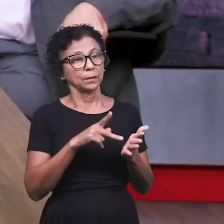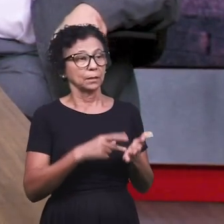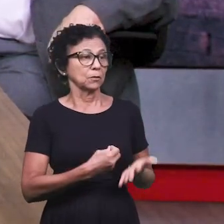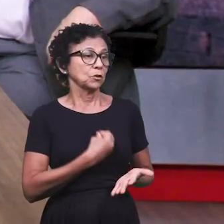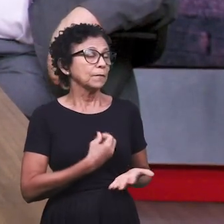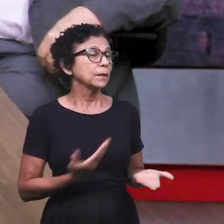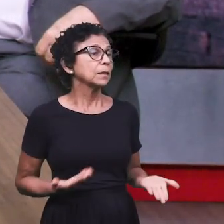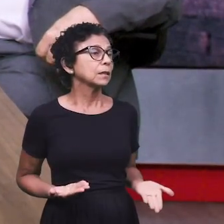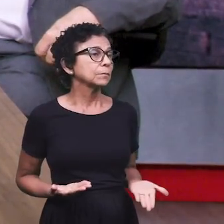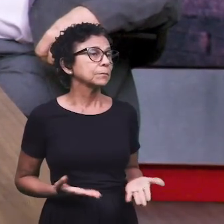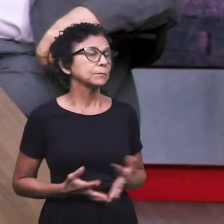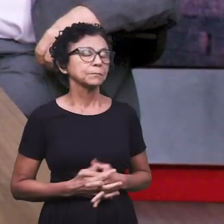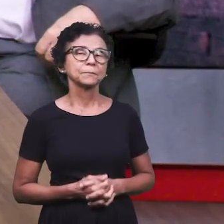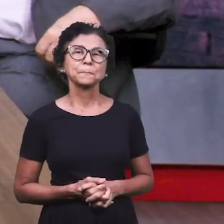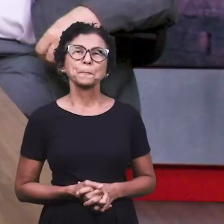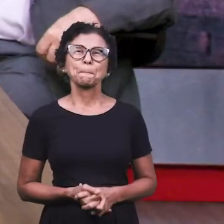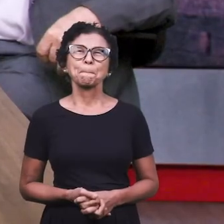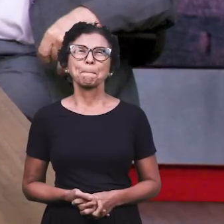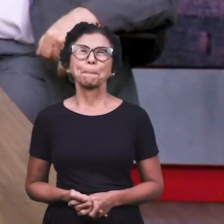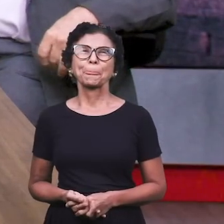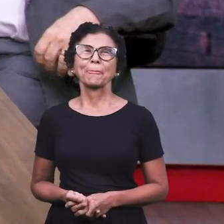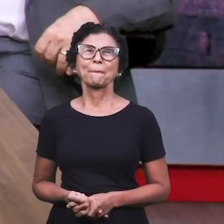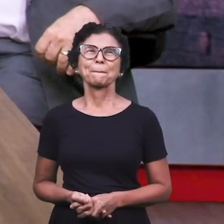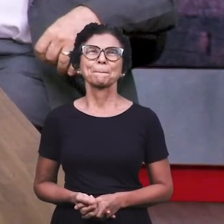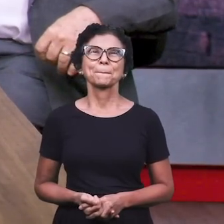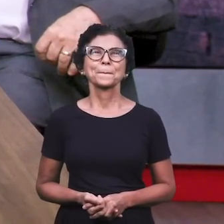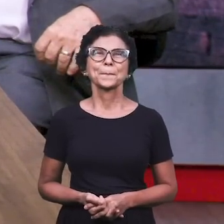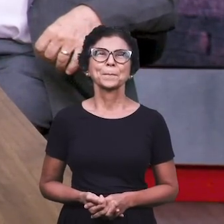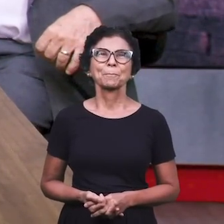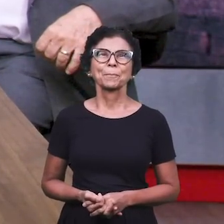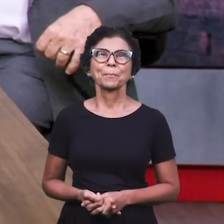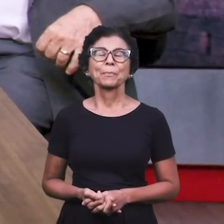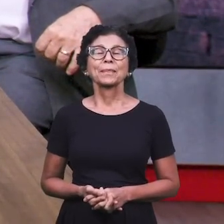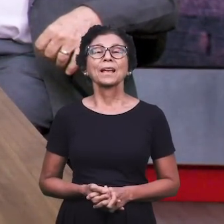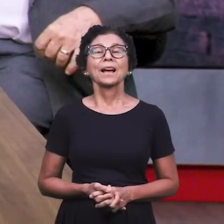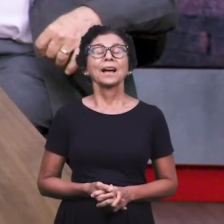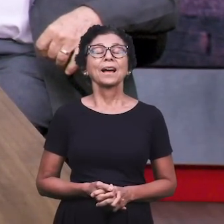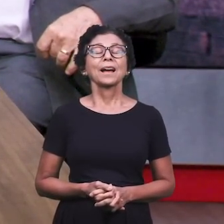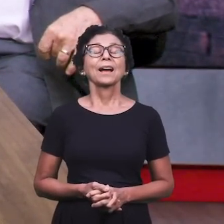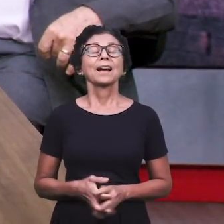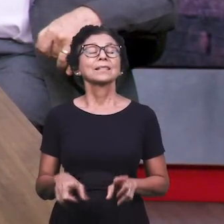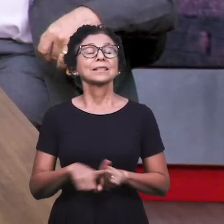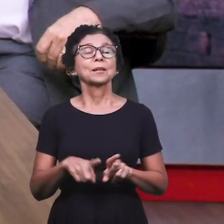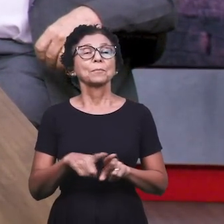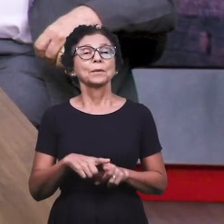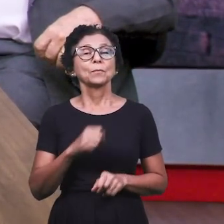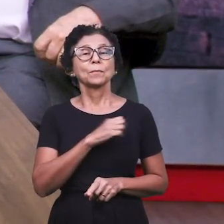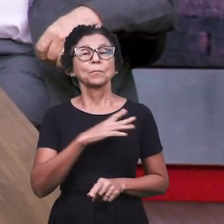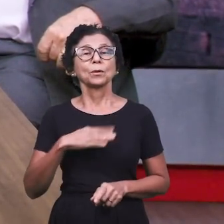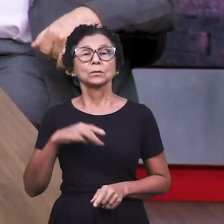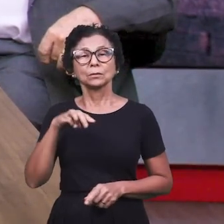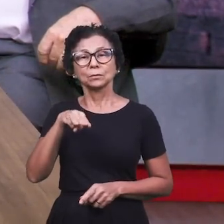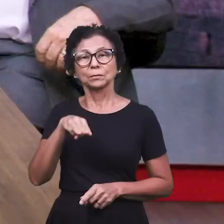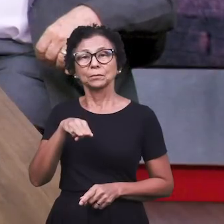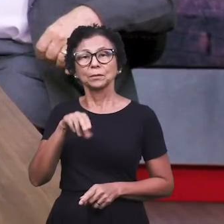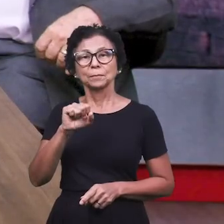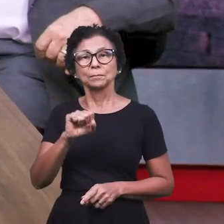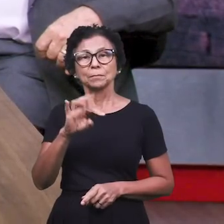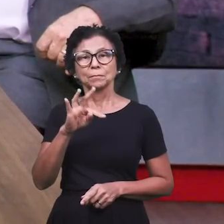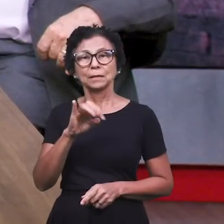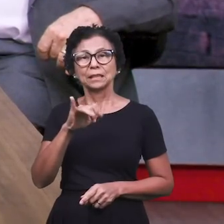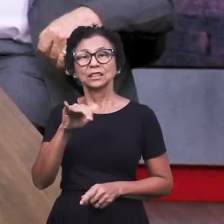Amém? Aí, Pastor por Antônio último, Carlos, nós temos um apóstolo ainda. Pode falar. Não, diga aí. Tem o Matias, né? Isso, diga aí. Tem o Matias, que foi o último, né?